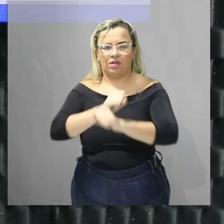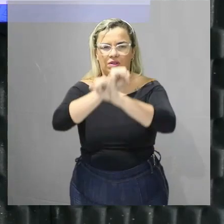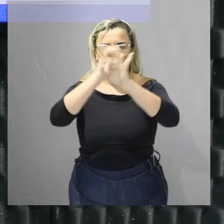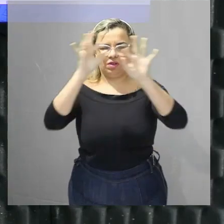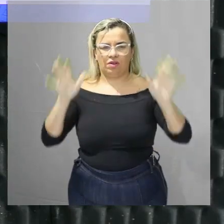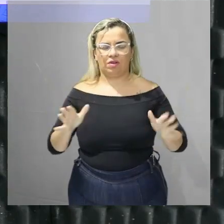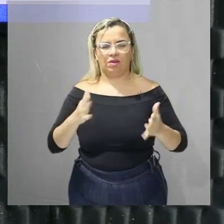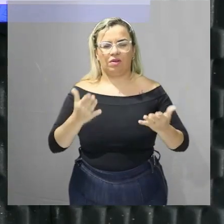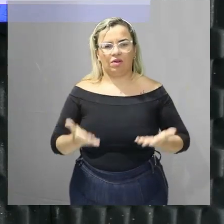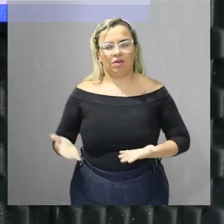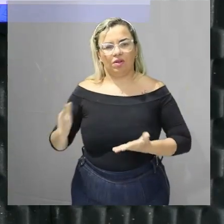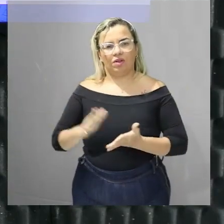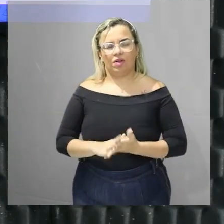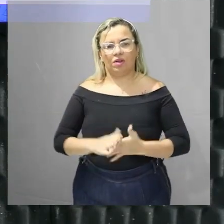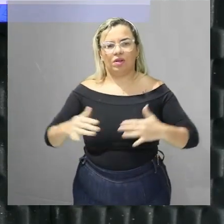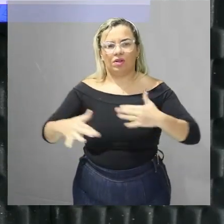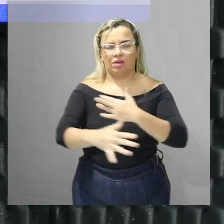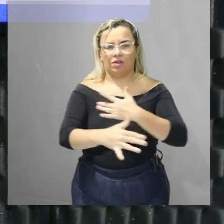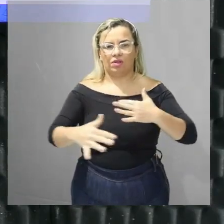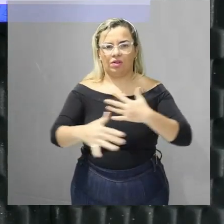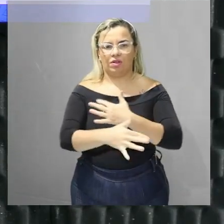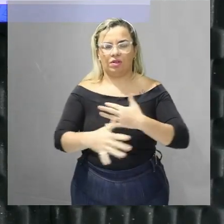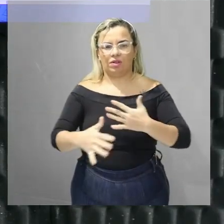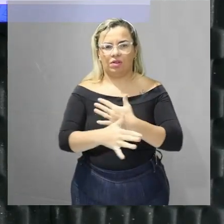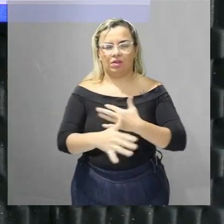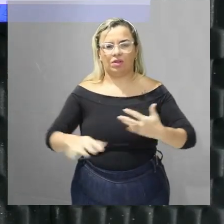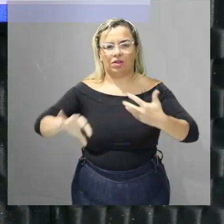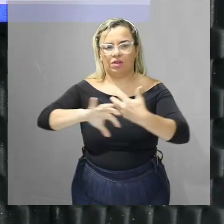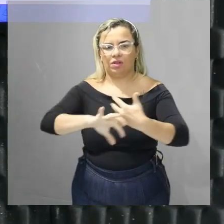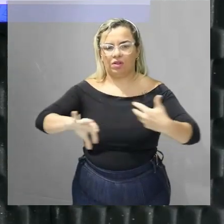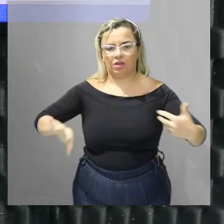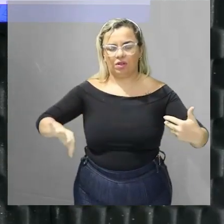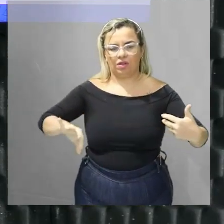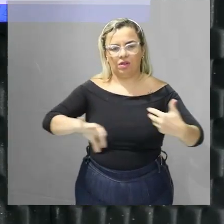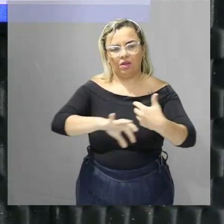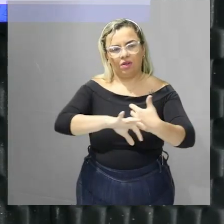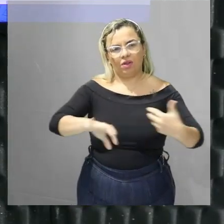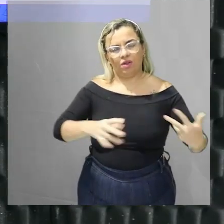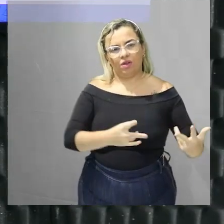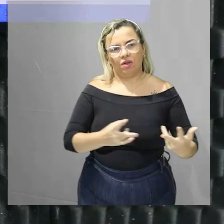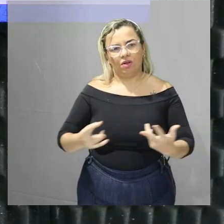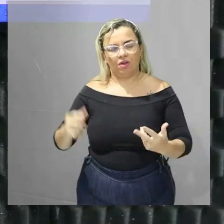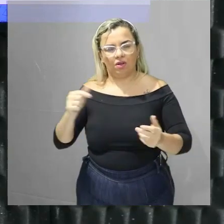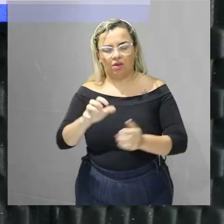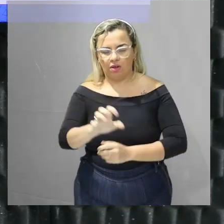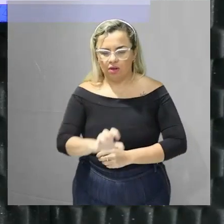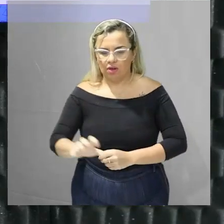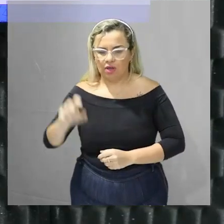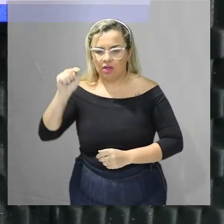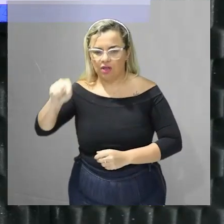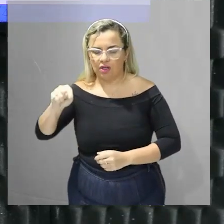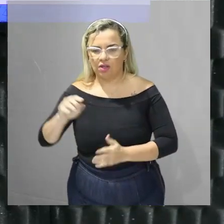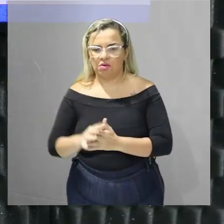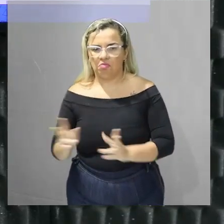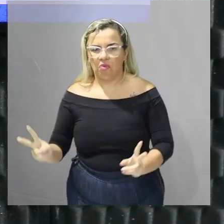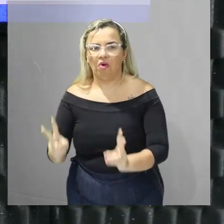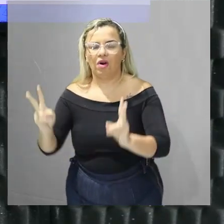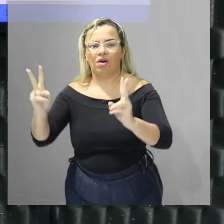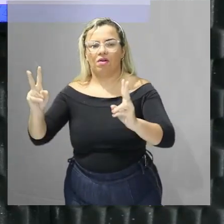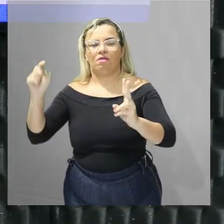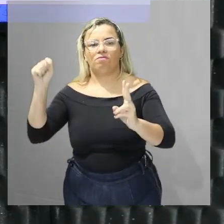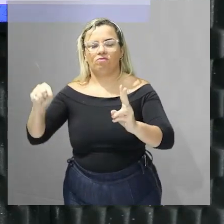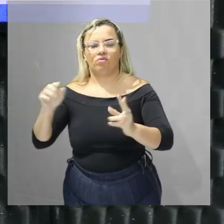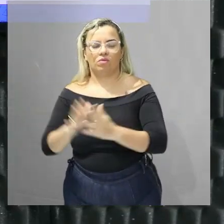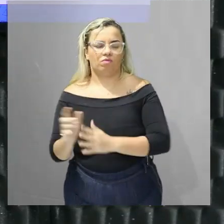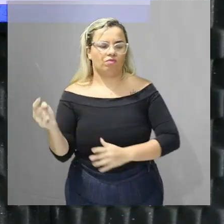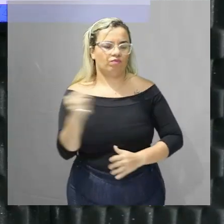galera, que a cidade ela acaba se dividindo, principalmente atualmente, né, em áreas que vão ser mais valorizadas, tá